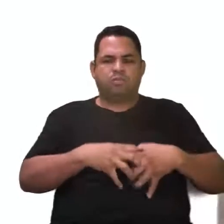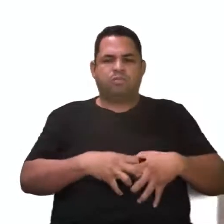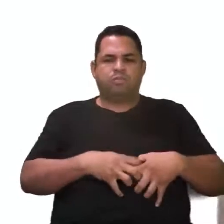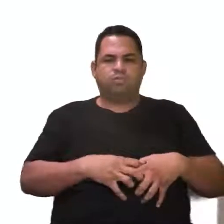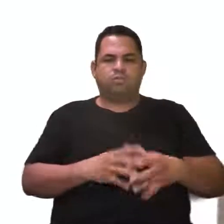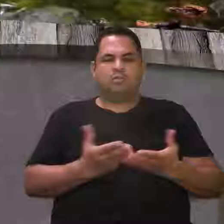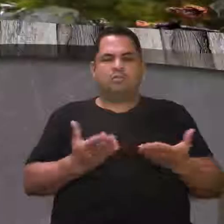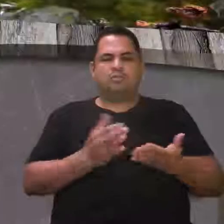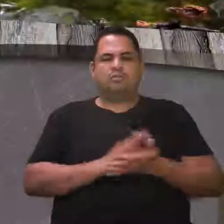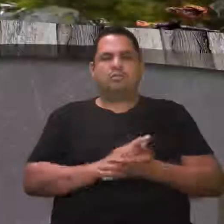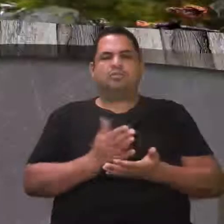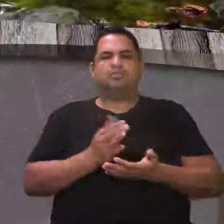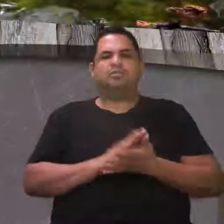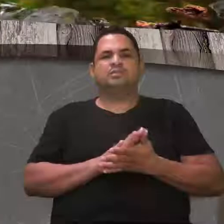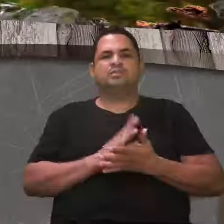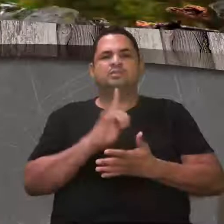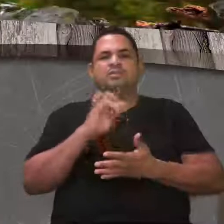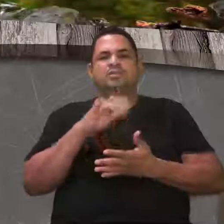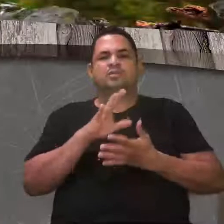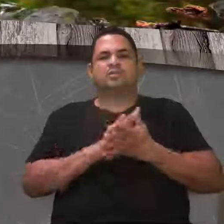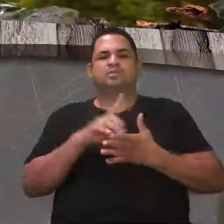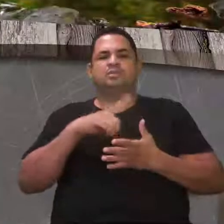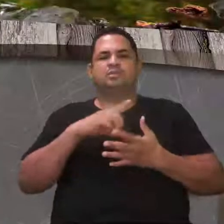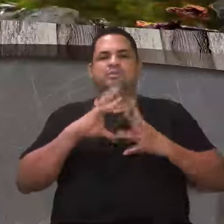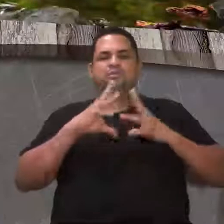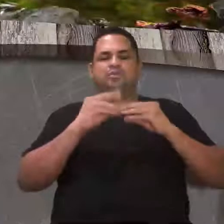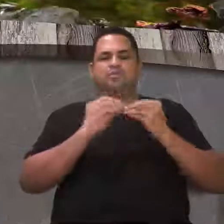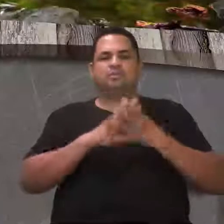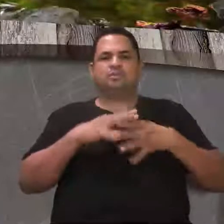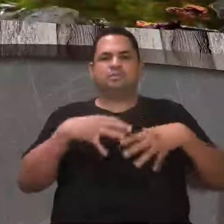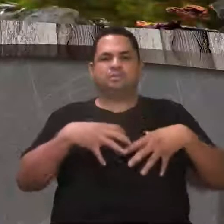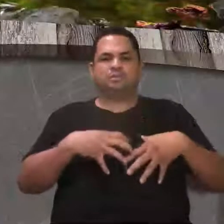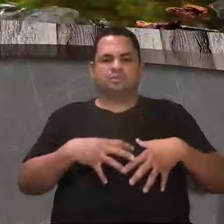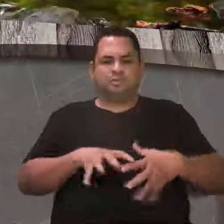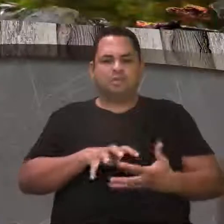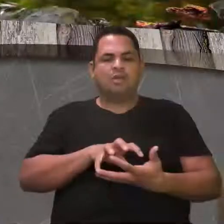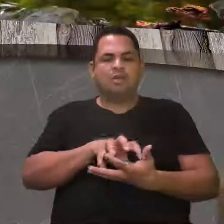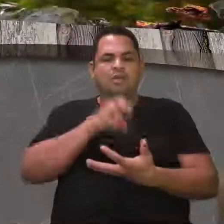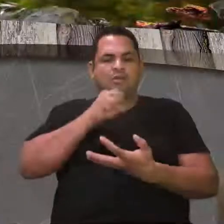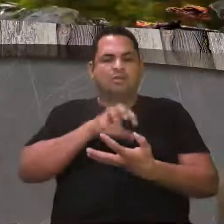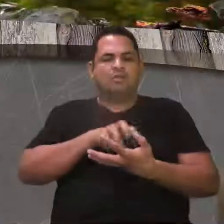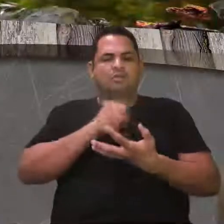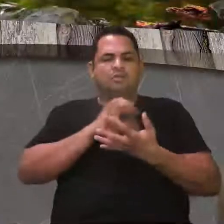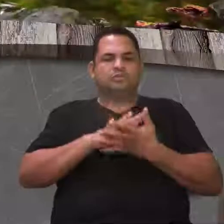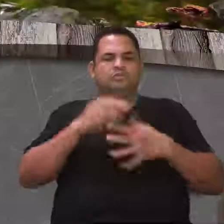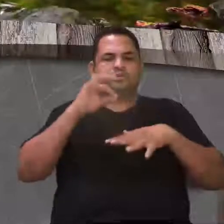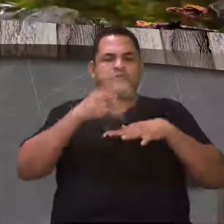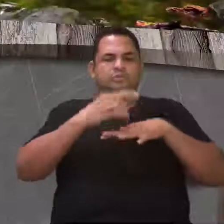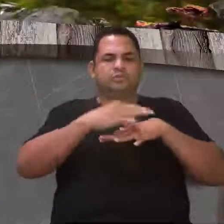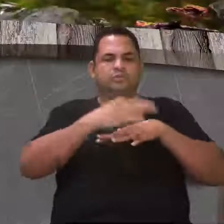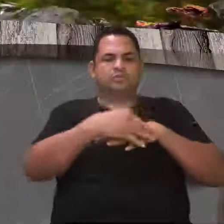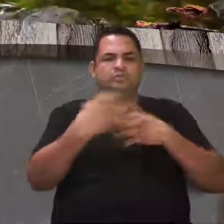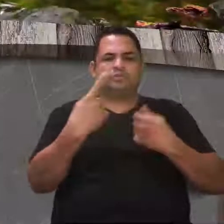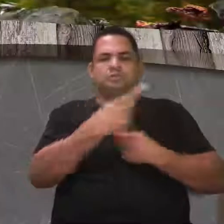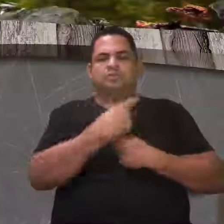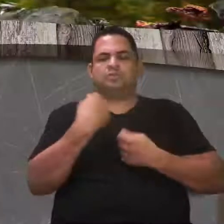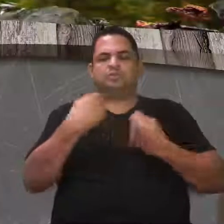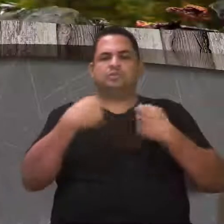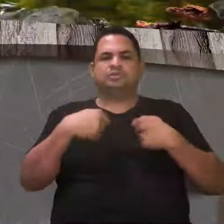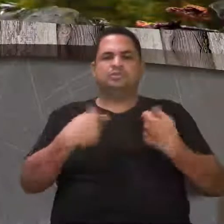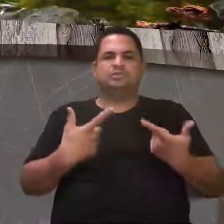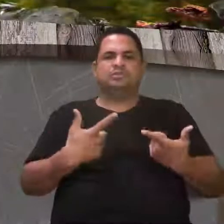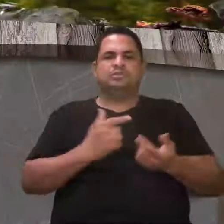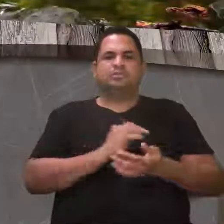que é no intestino delgado que a gente tem todo o processo de absorção de todos os nutrientes que nós necessitamos, tá